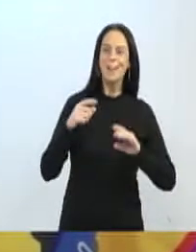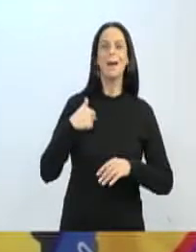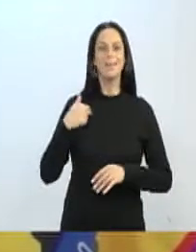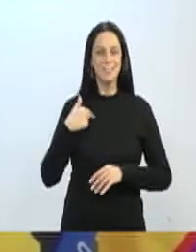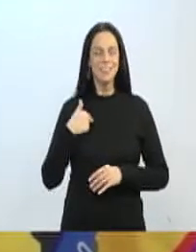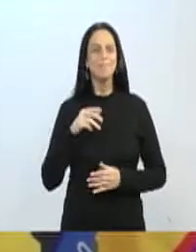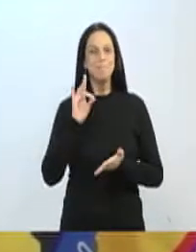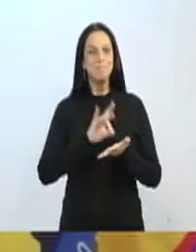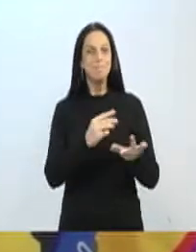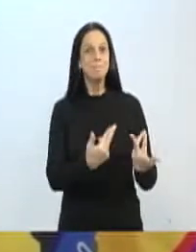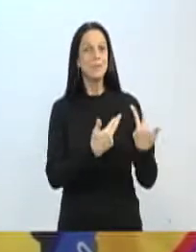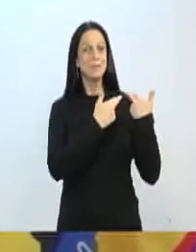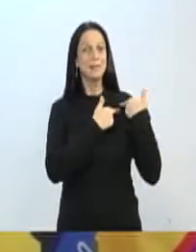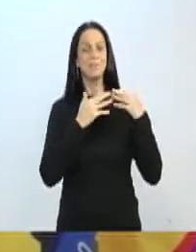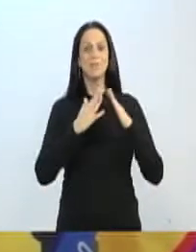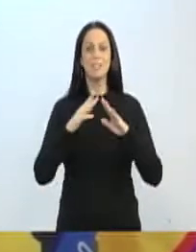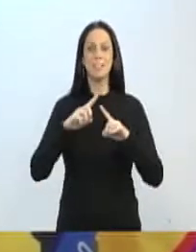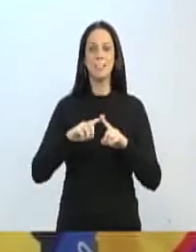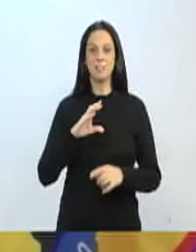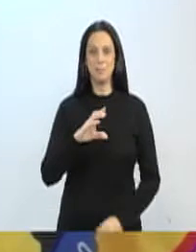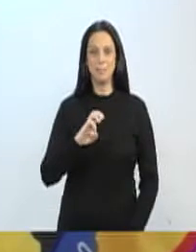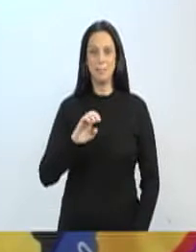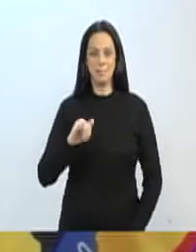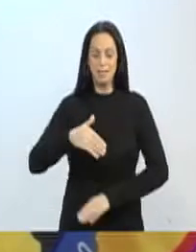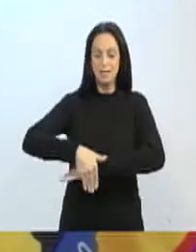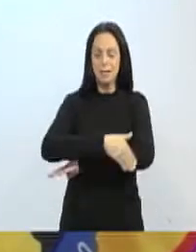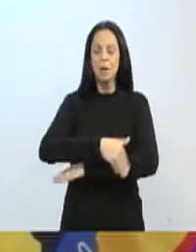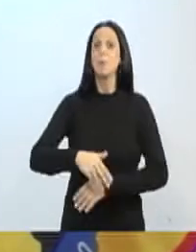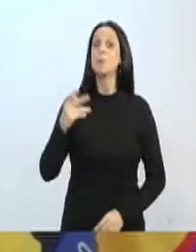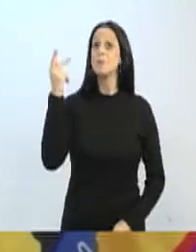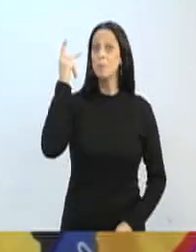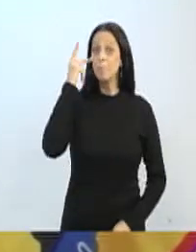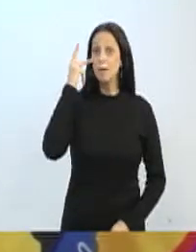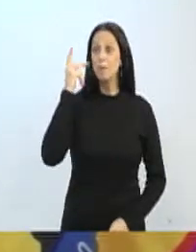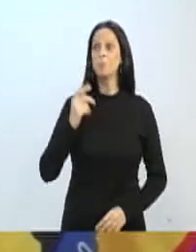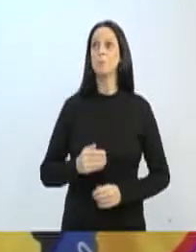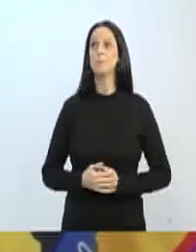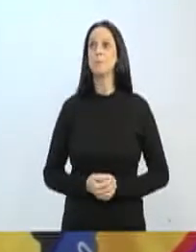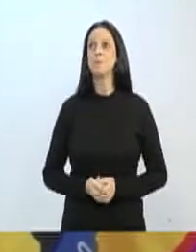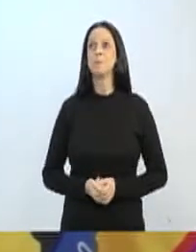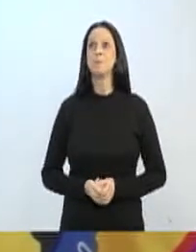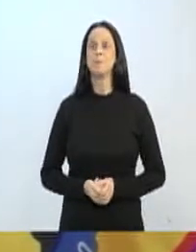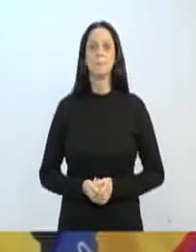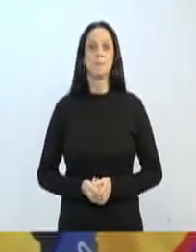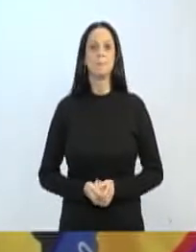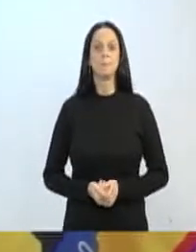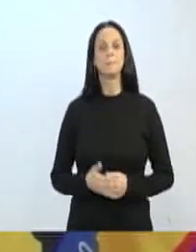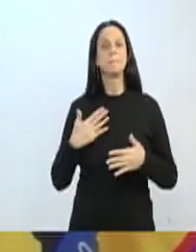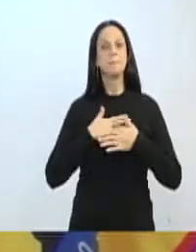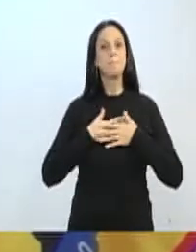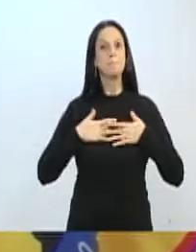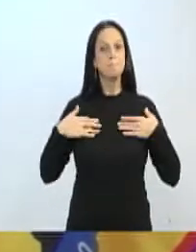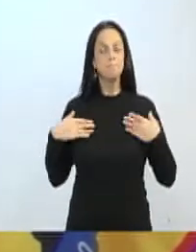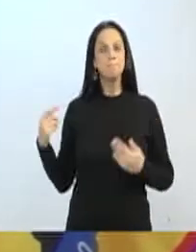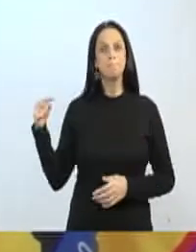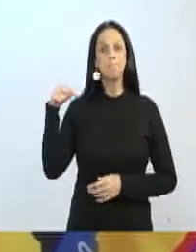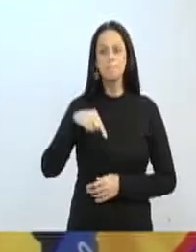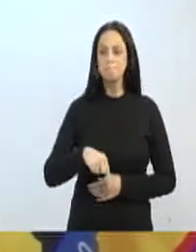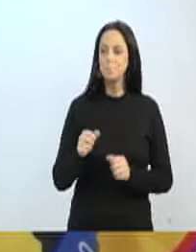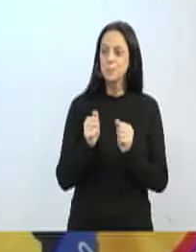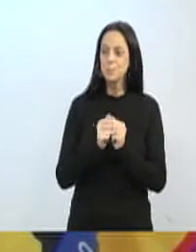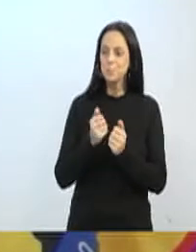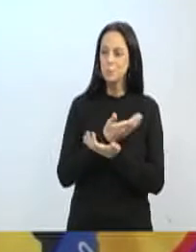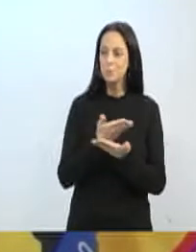sei que ali localizada à Rua São Paulo e a honra de estar aqui diante de